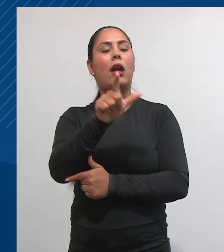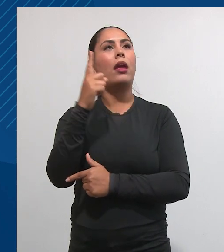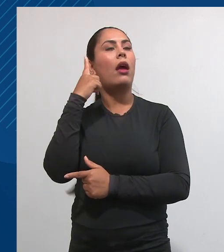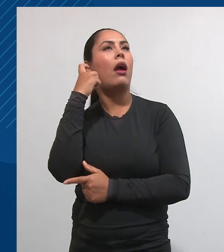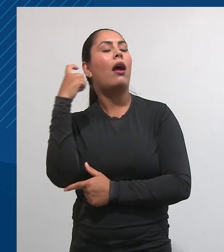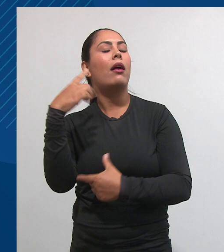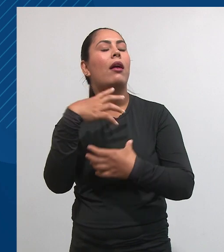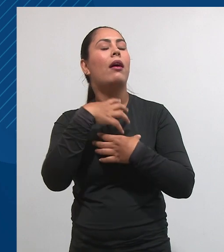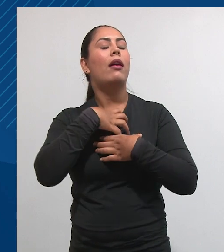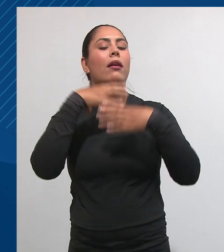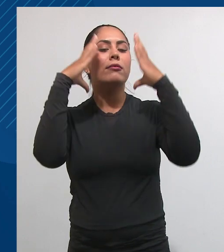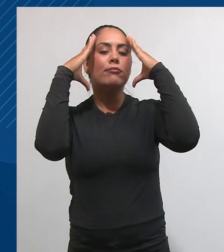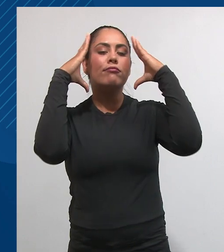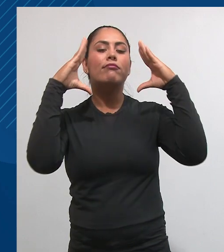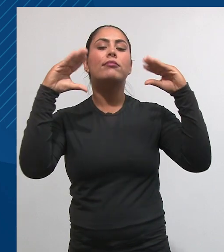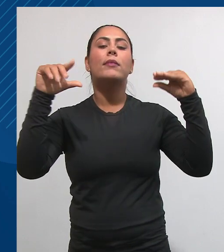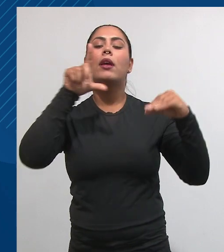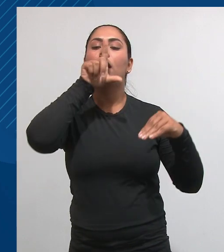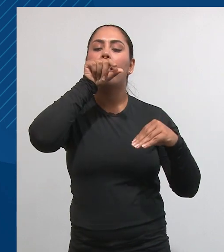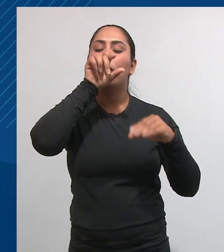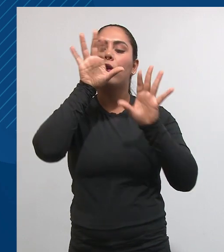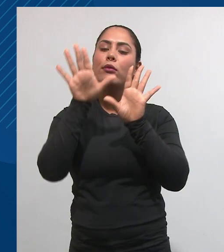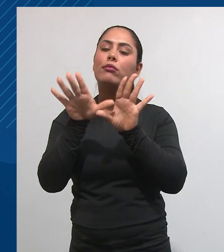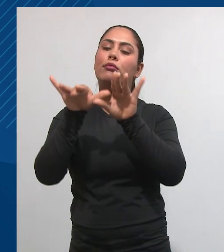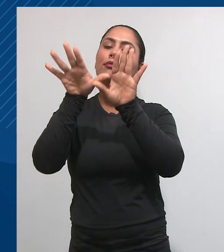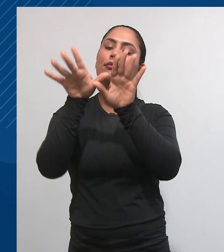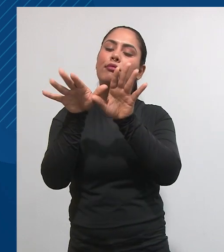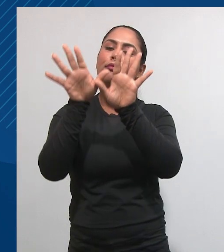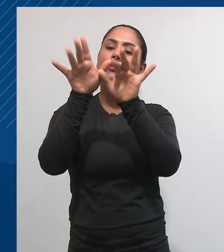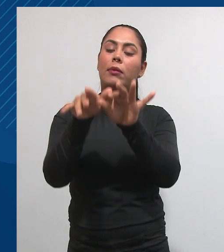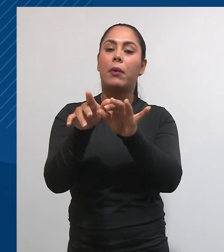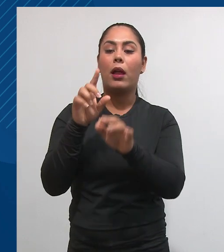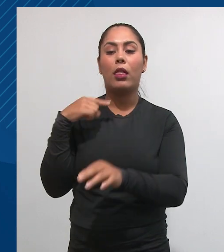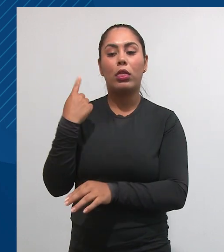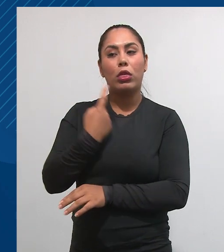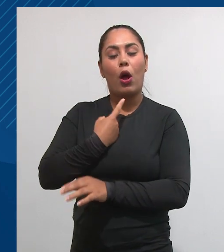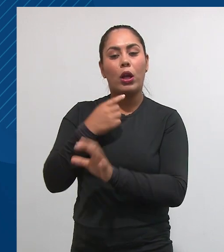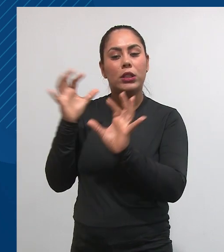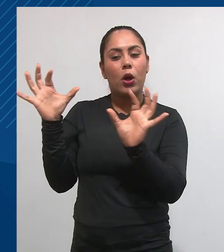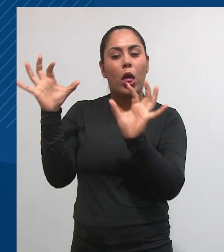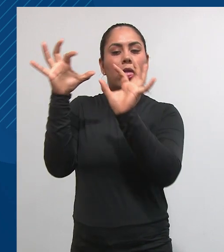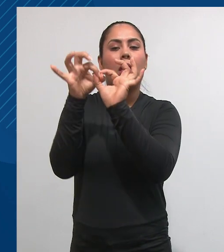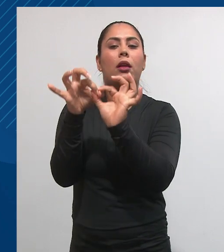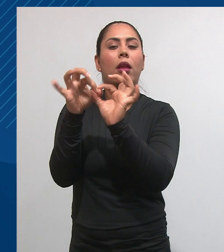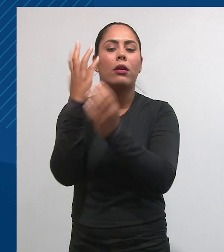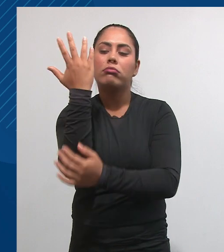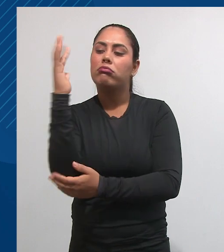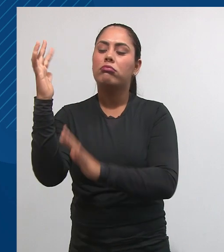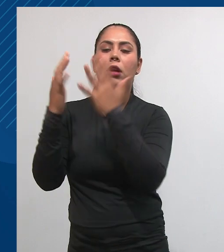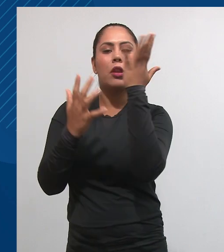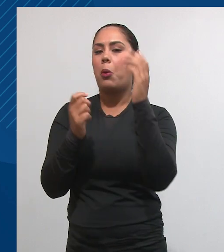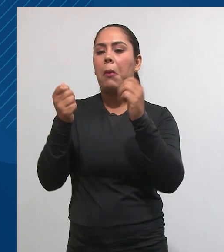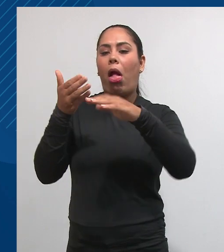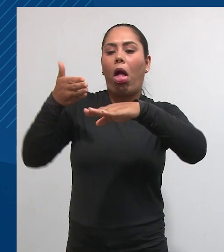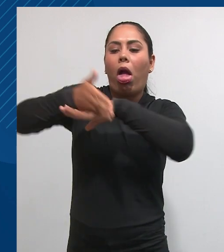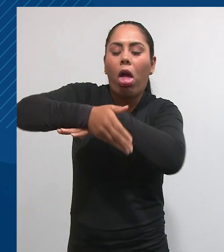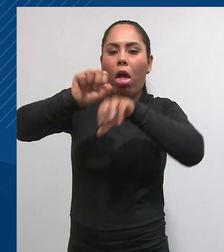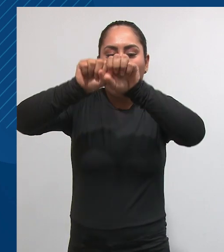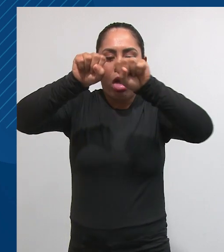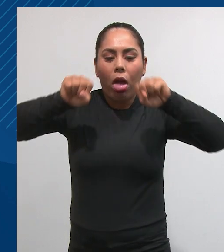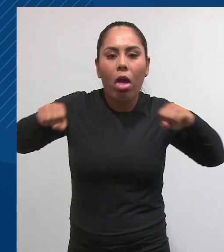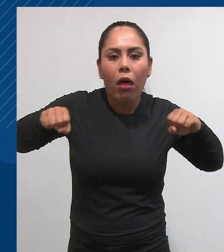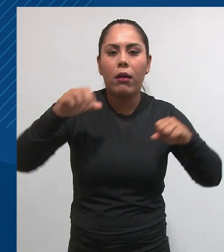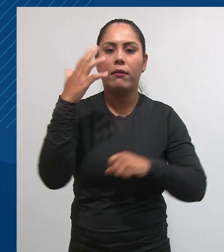de um passarinho. Para a gente se conectar com a Mãe Terra, a gente não precisa estar lá dentro